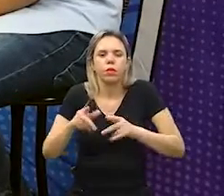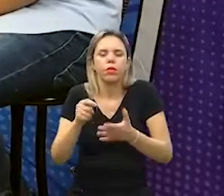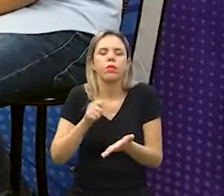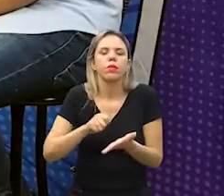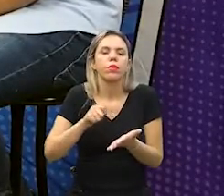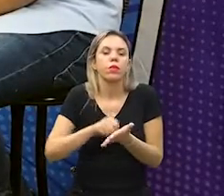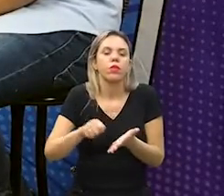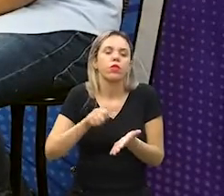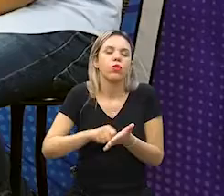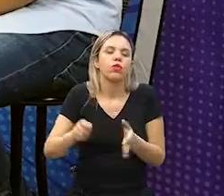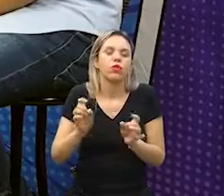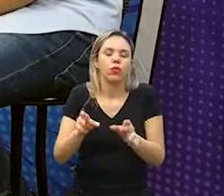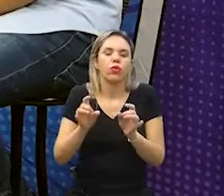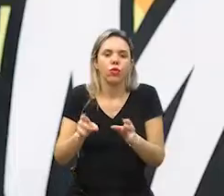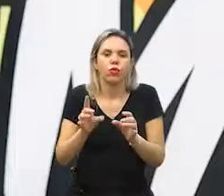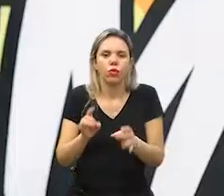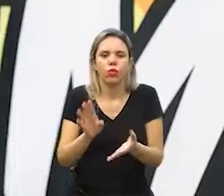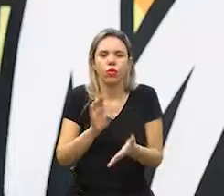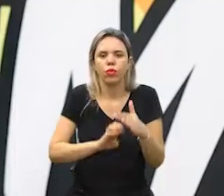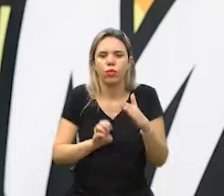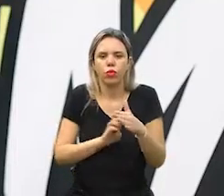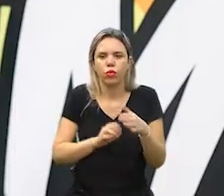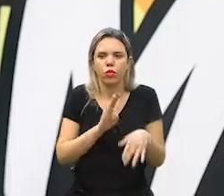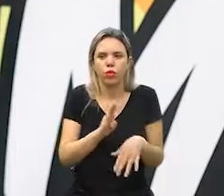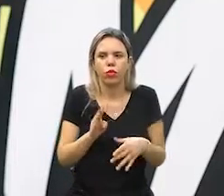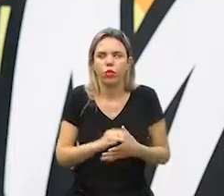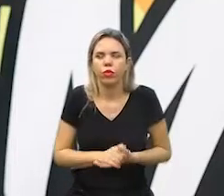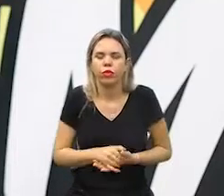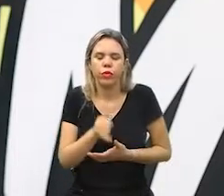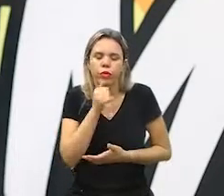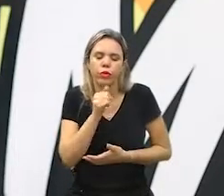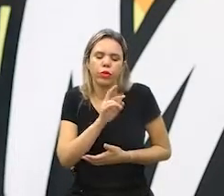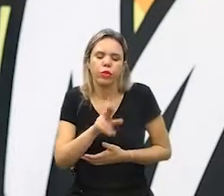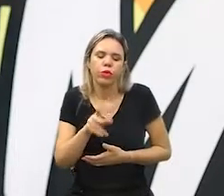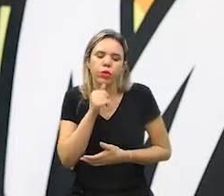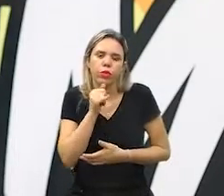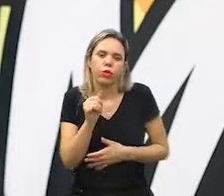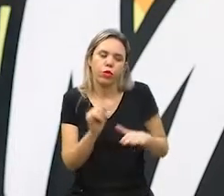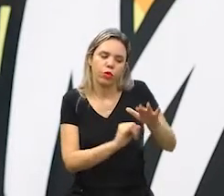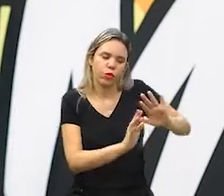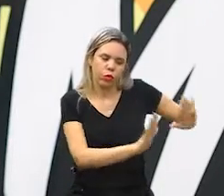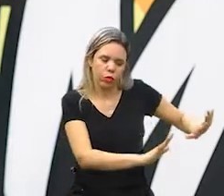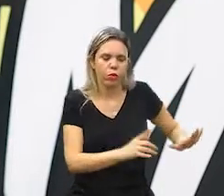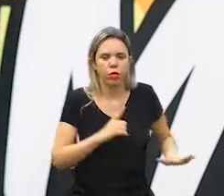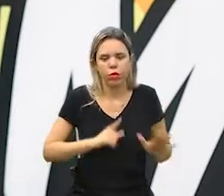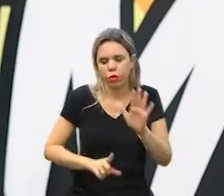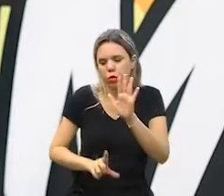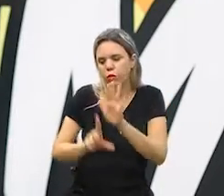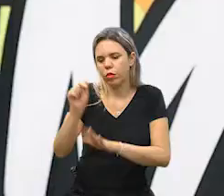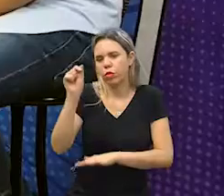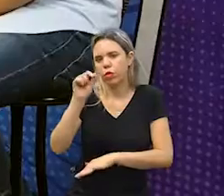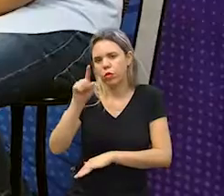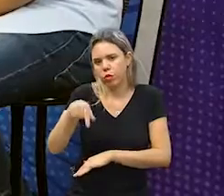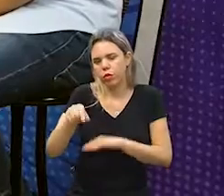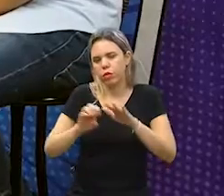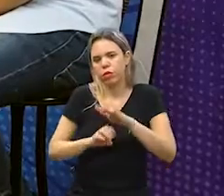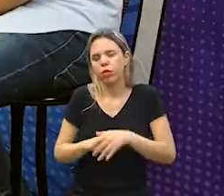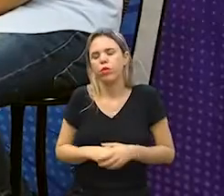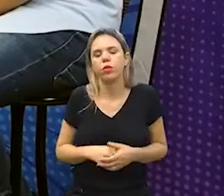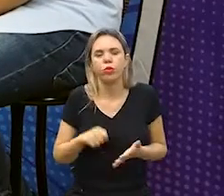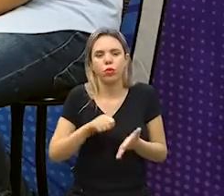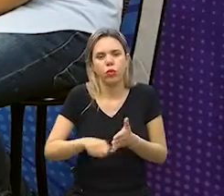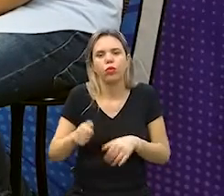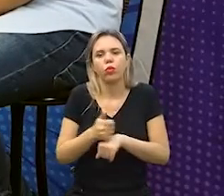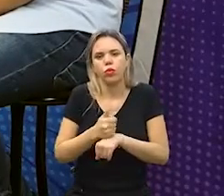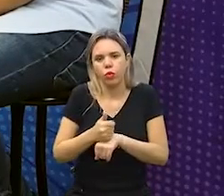autor é vender, de toda editora é vender. Ela não é uma ONG, né? Ela precisa ter lucro, ela é uma empresa. Então, o